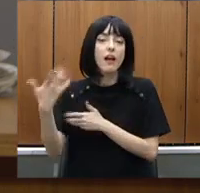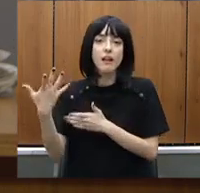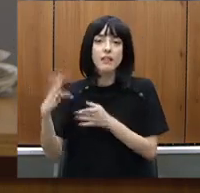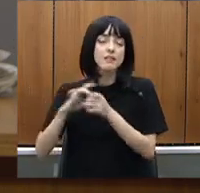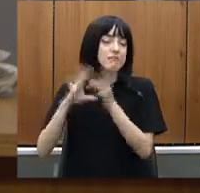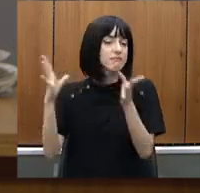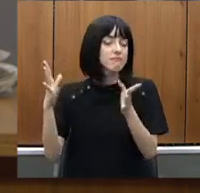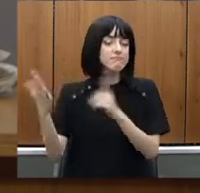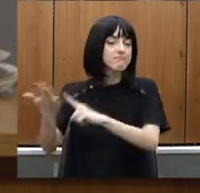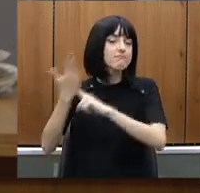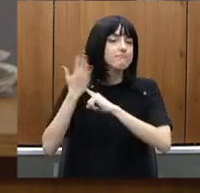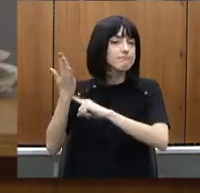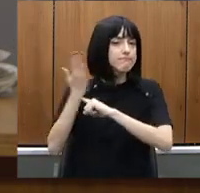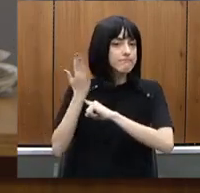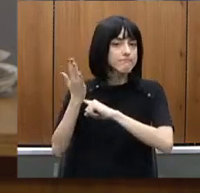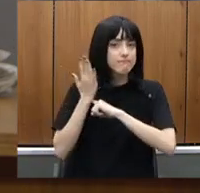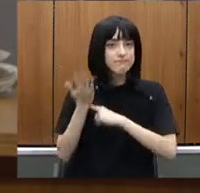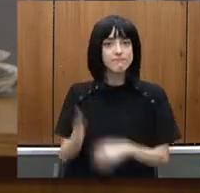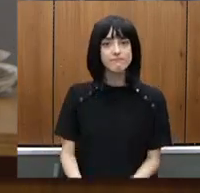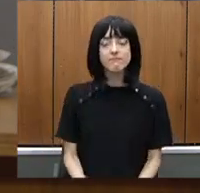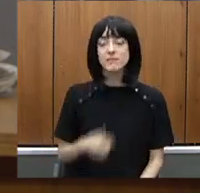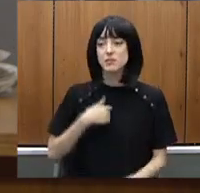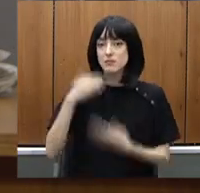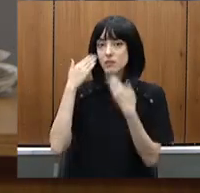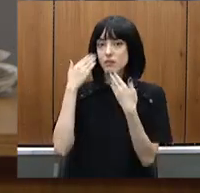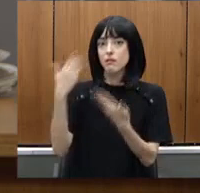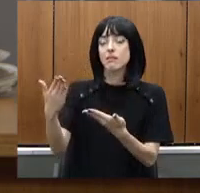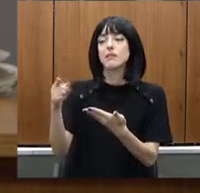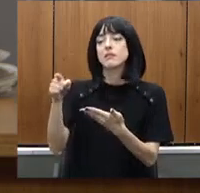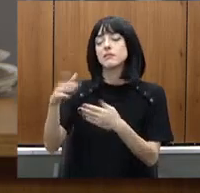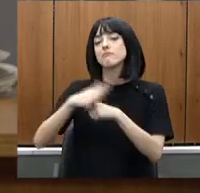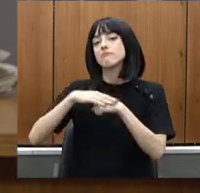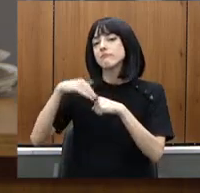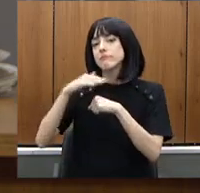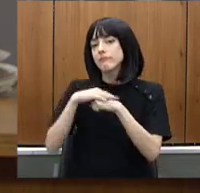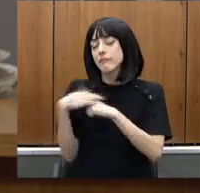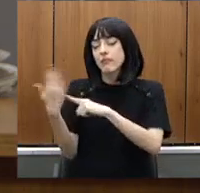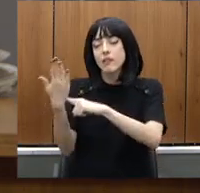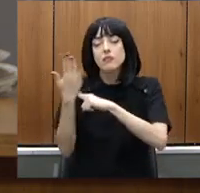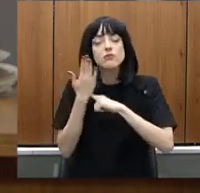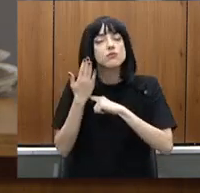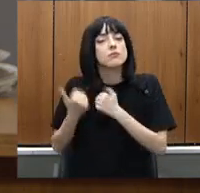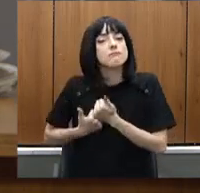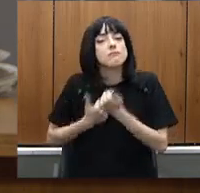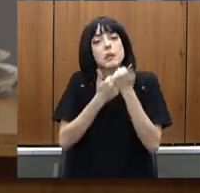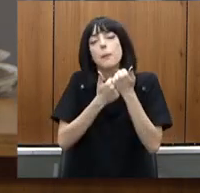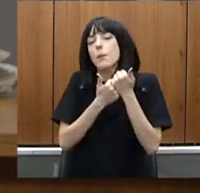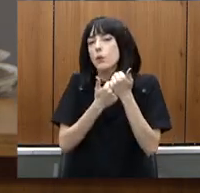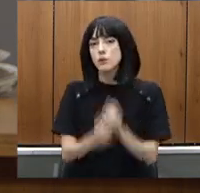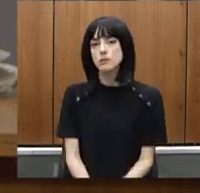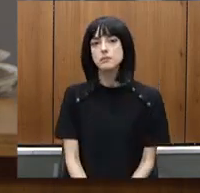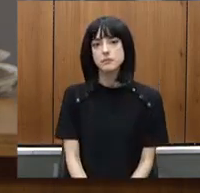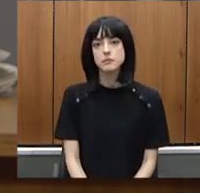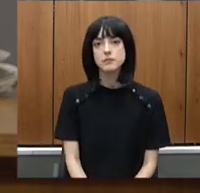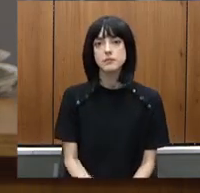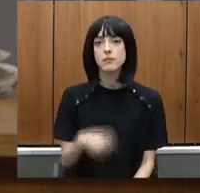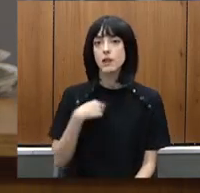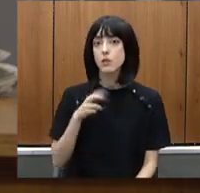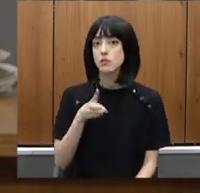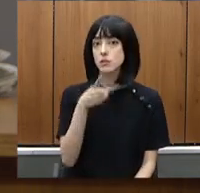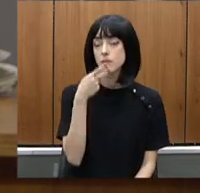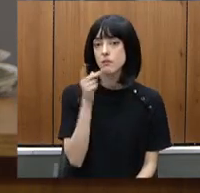essa Fraternidade não é eu sempre falo que a militância